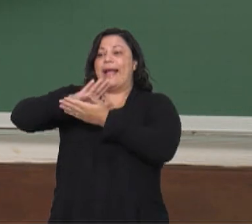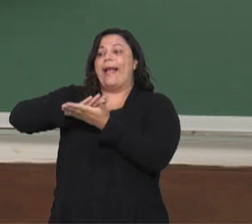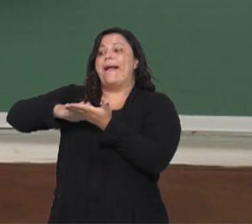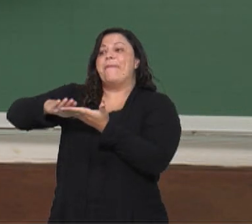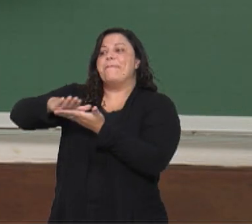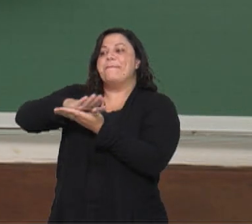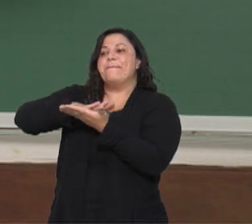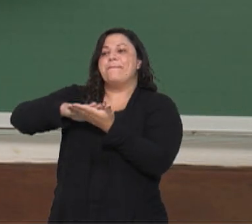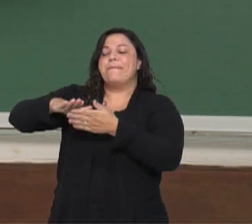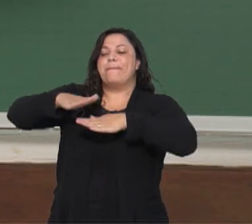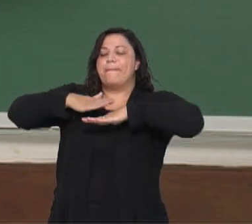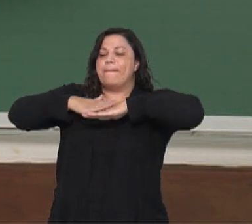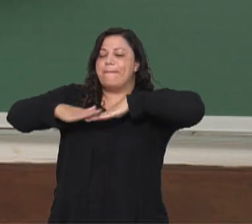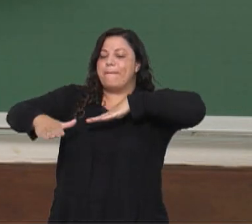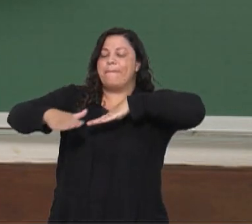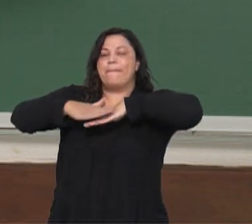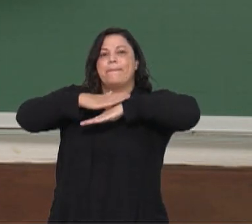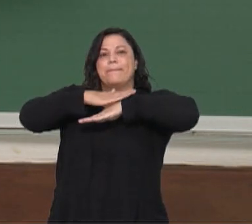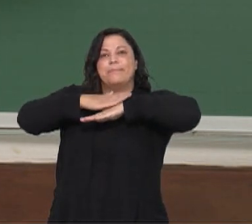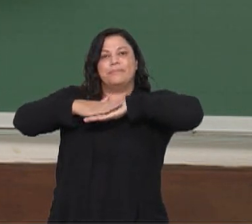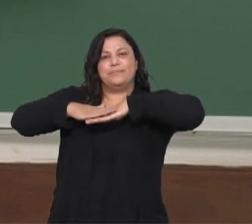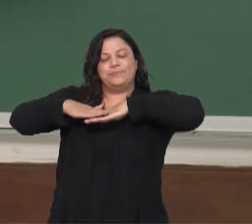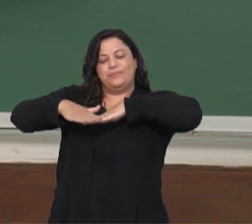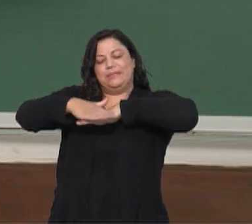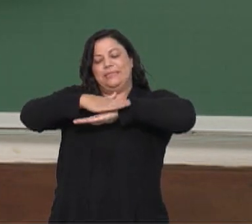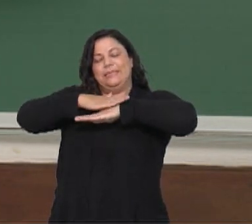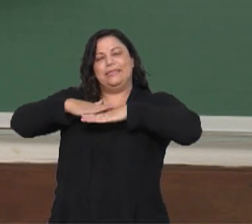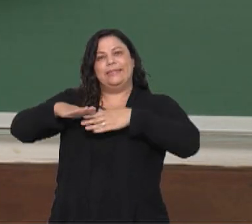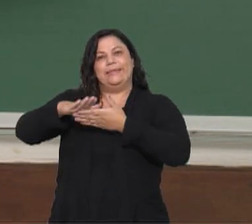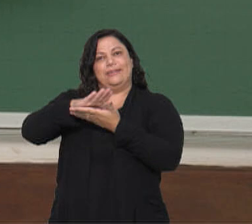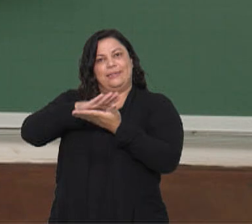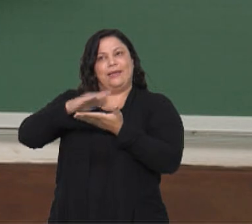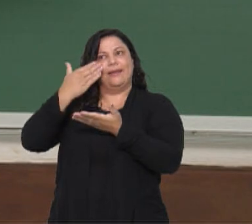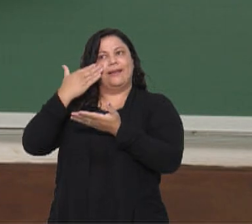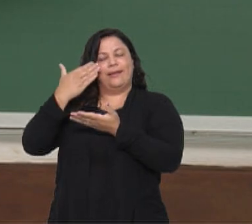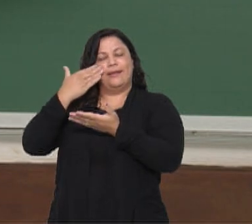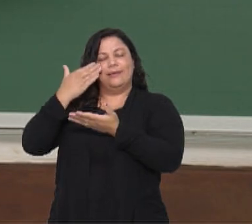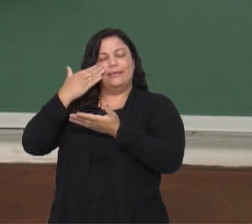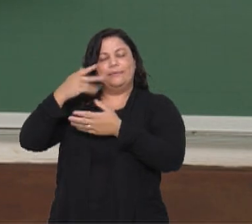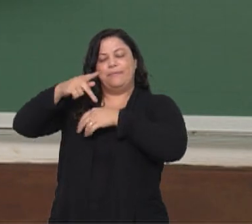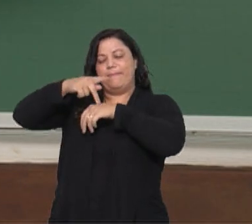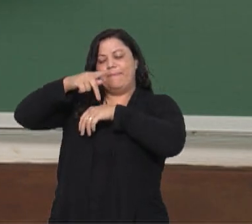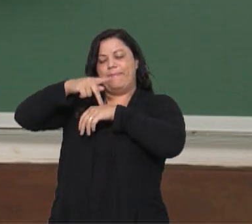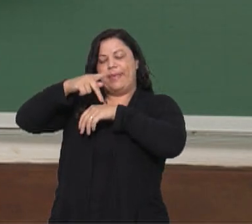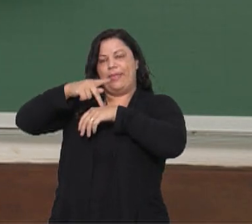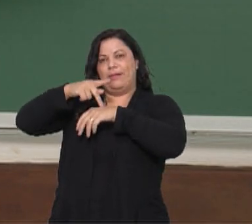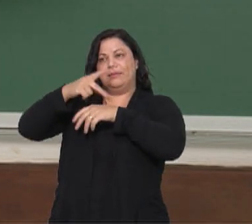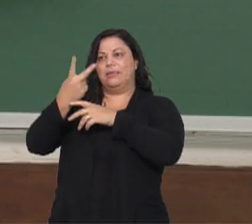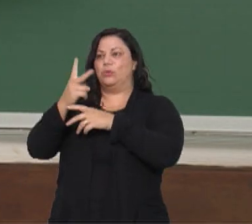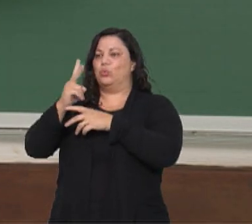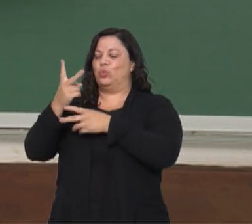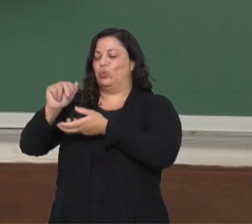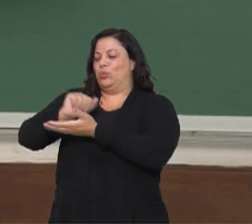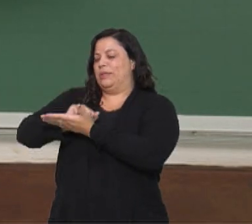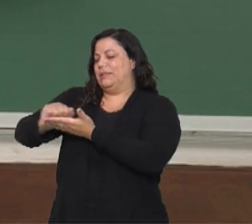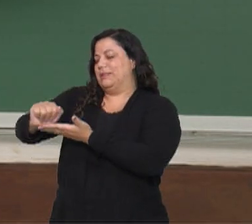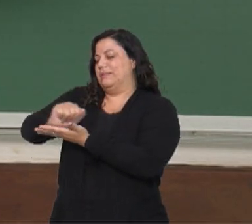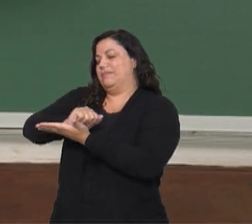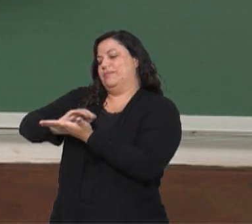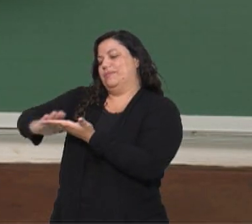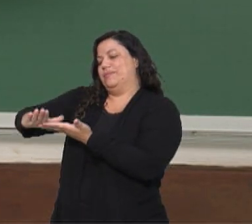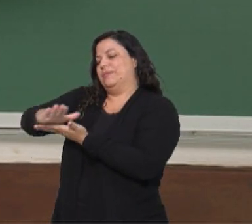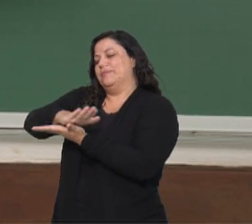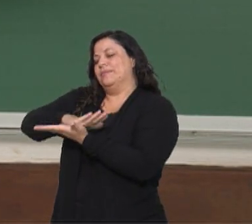Polida. O homem ia polindo até dar o formato que ele queria. Uma pedra maior, uma pedra menor, ele ia polindo para dar o